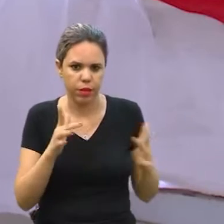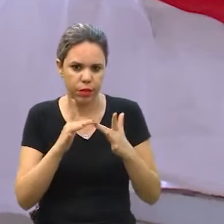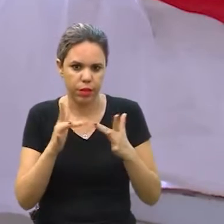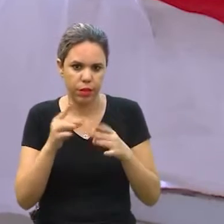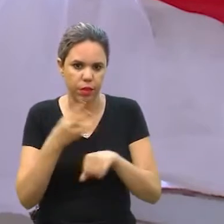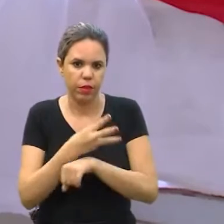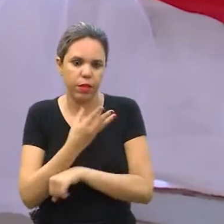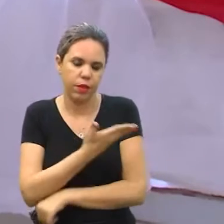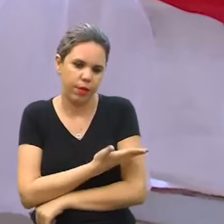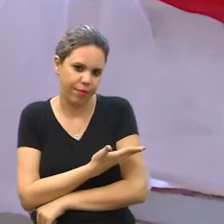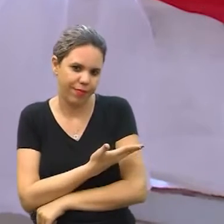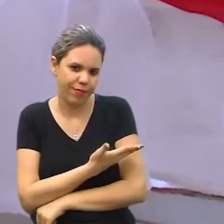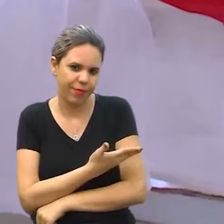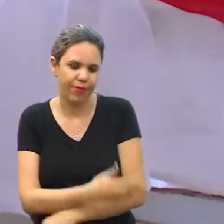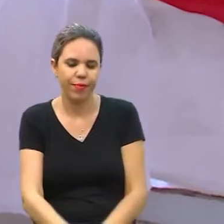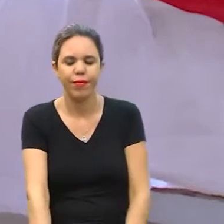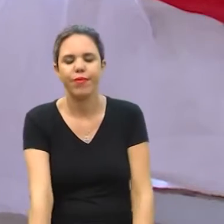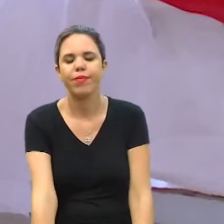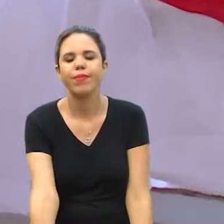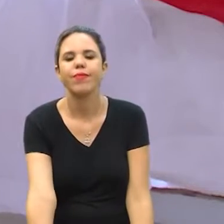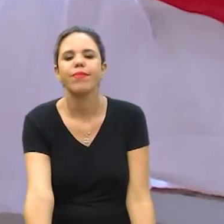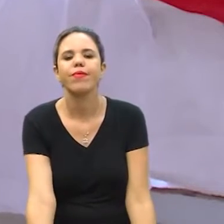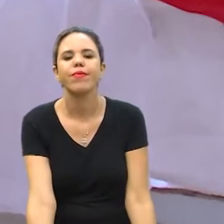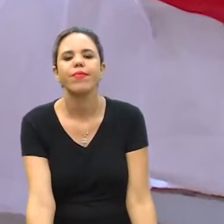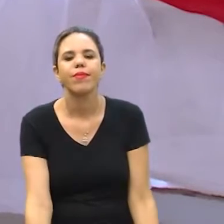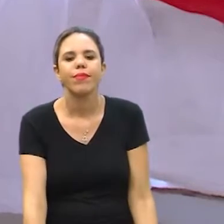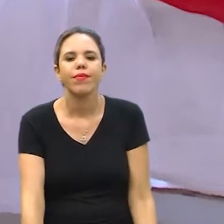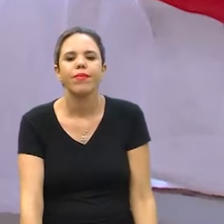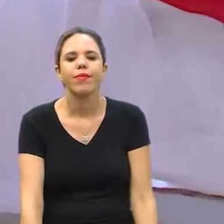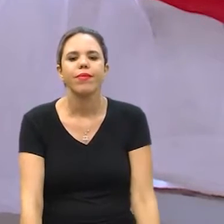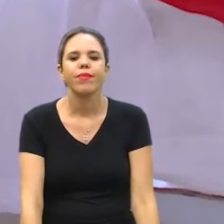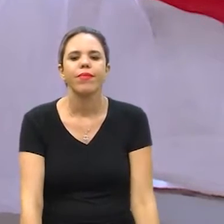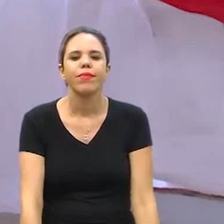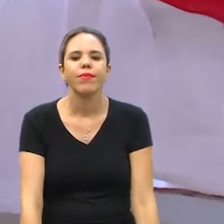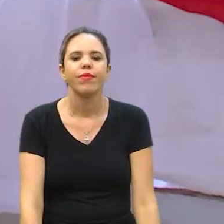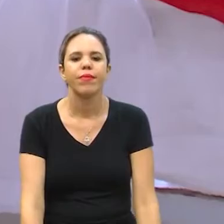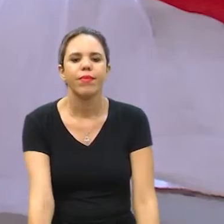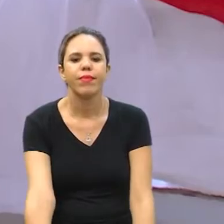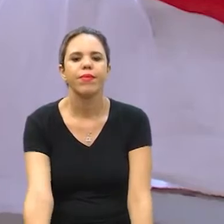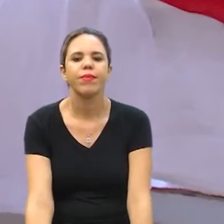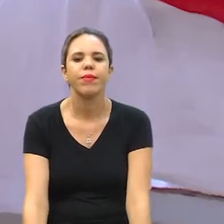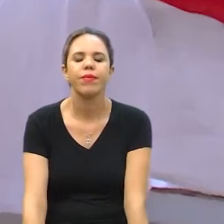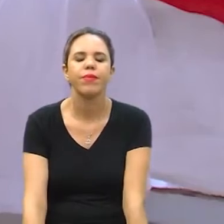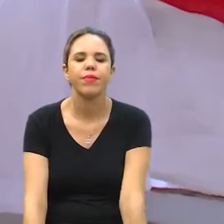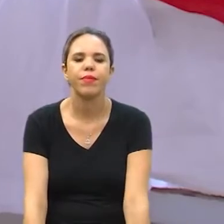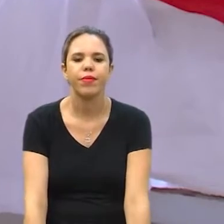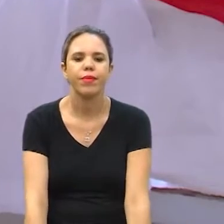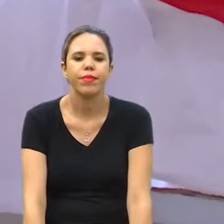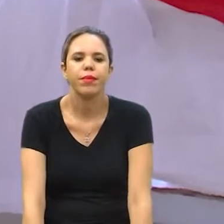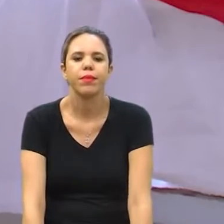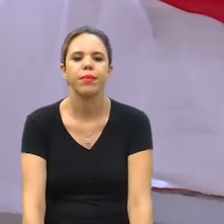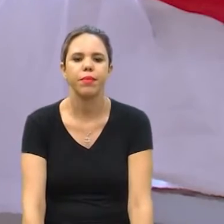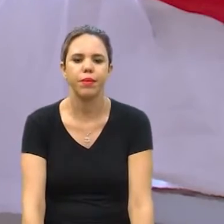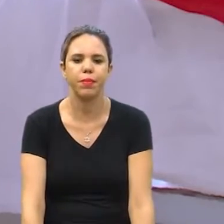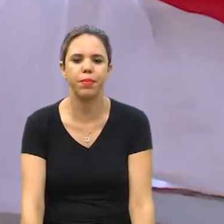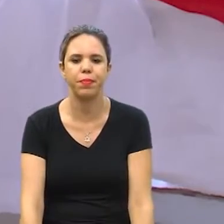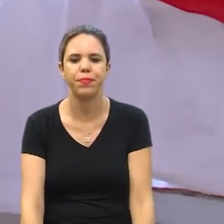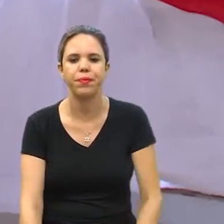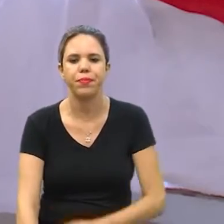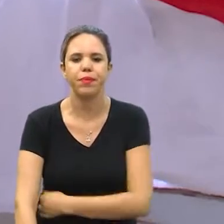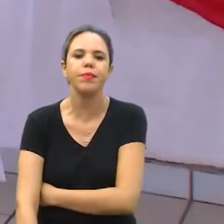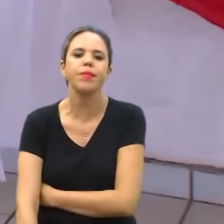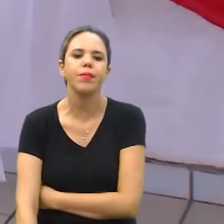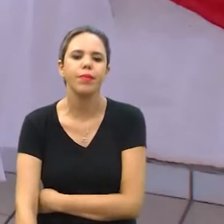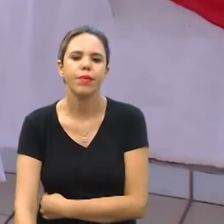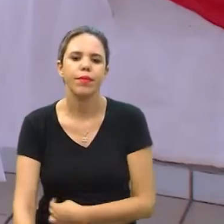o WhatsApp, o meu zap é 19 996 93 89